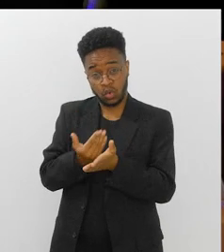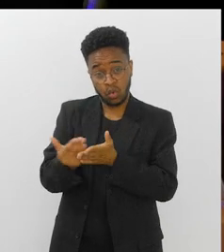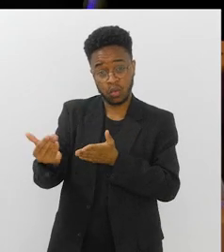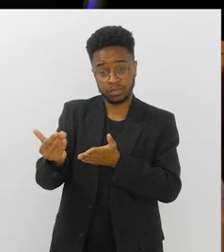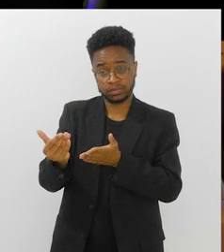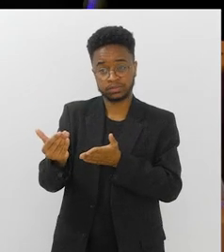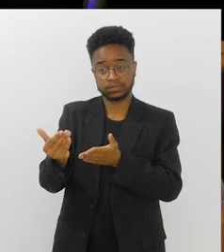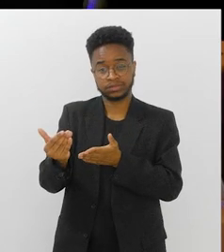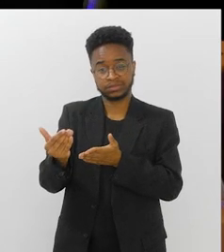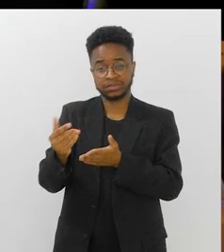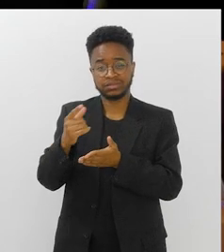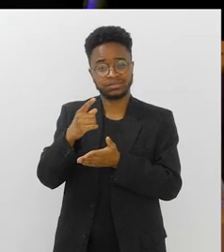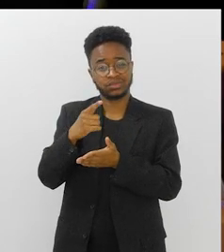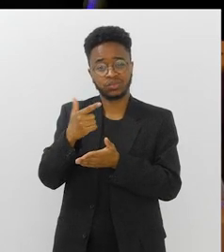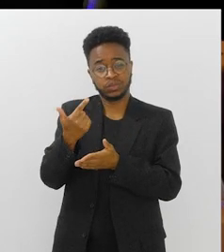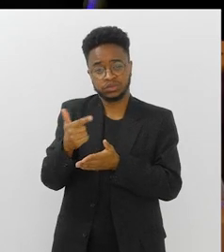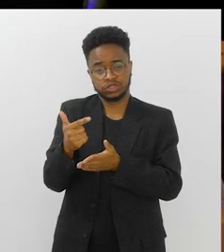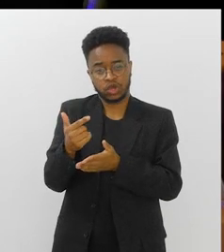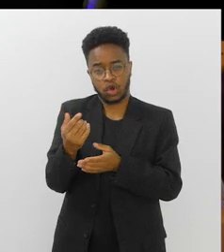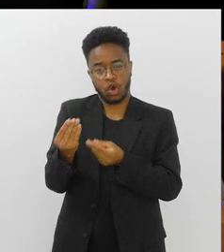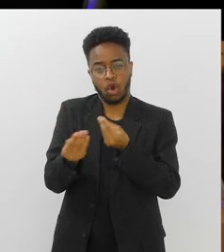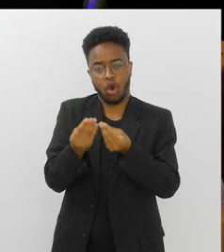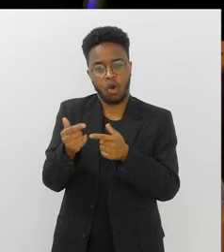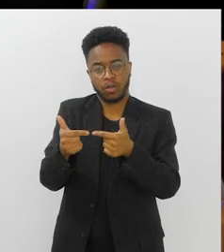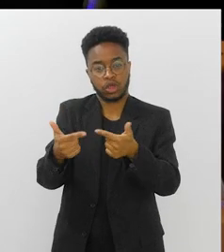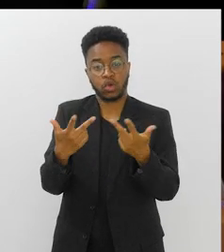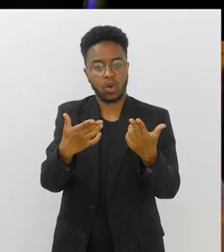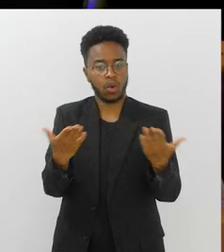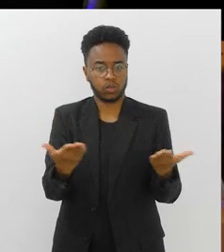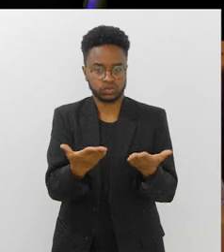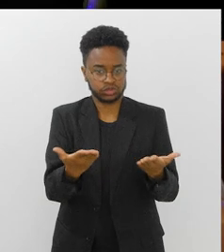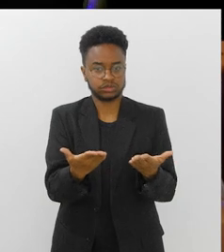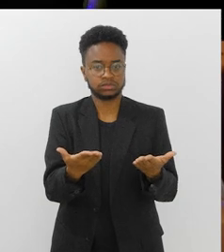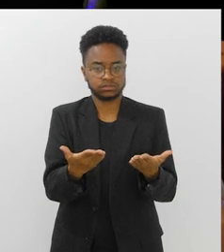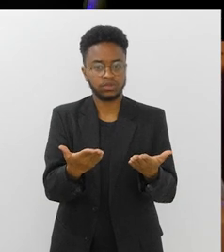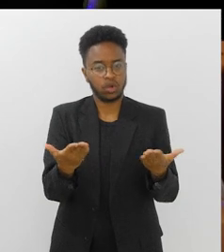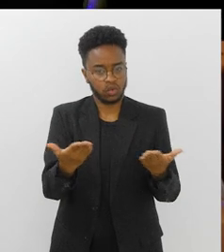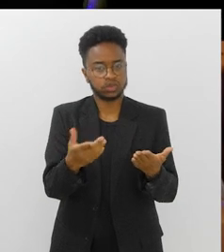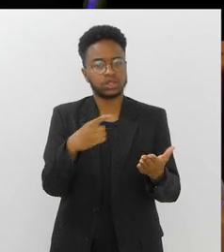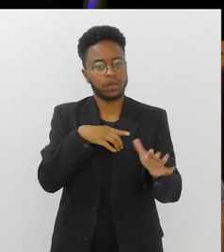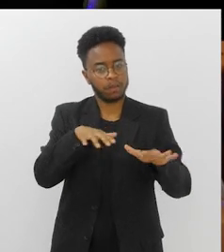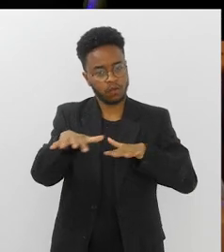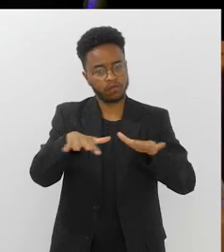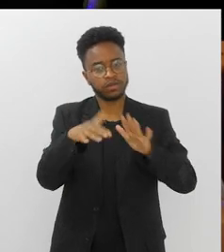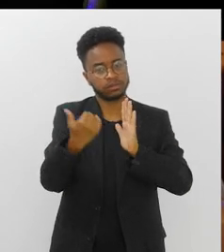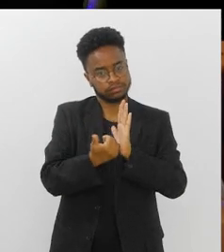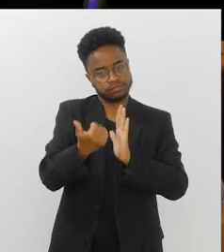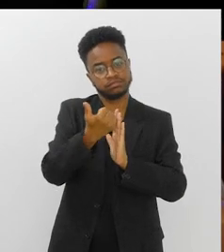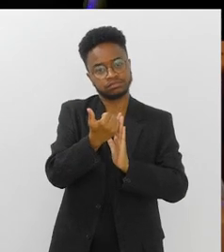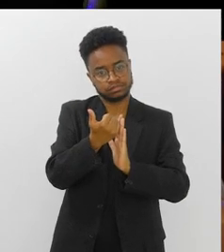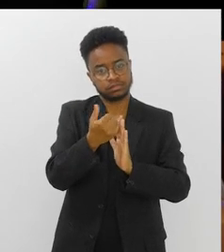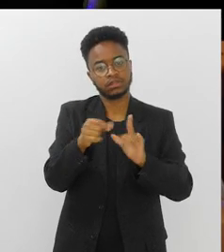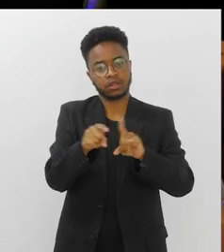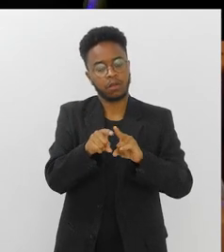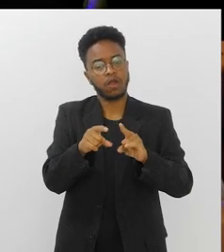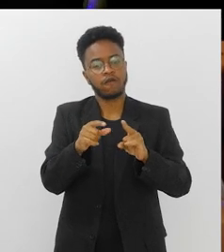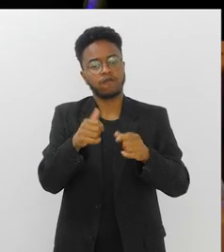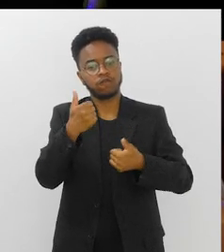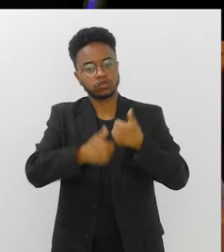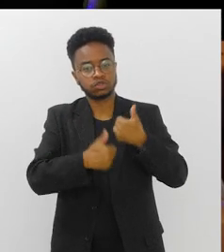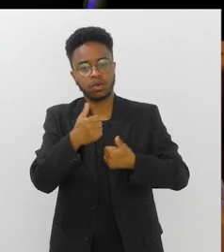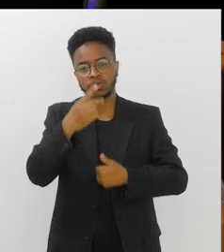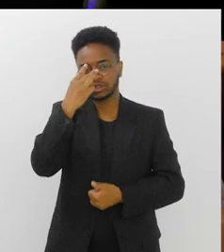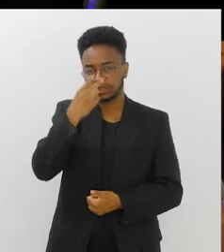atrás n a gente tinha bem menos condições do que existe hoje né hoje o movimento paralímpico o futebol de